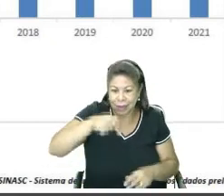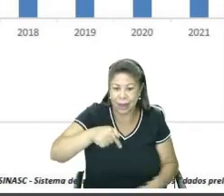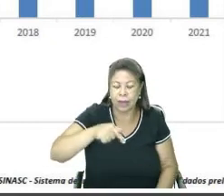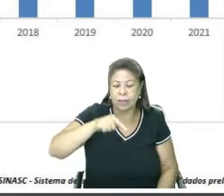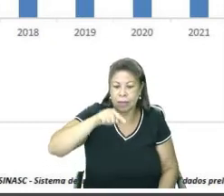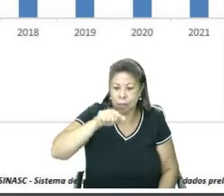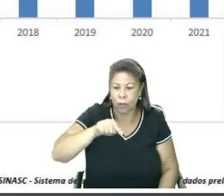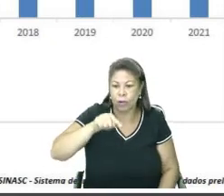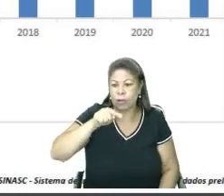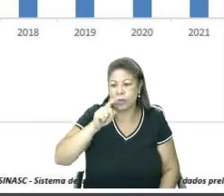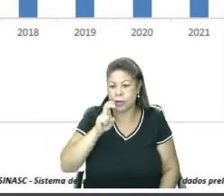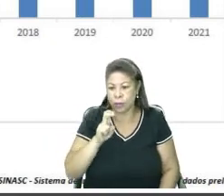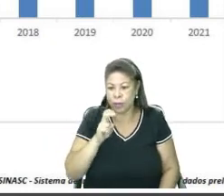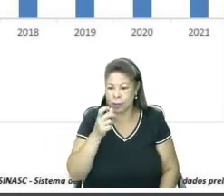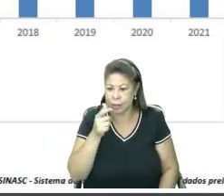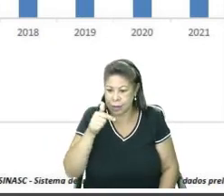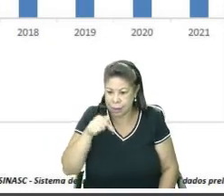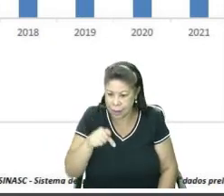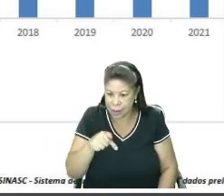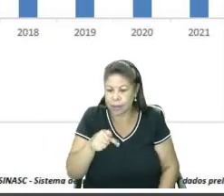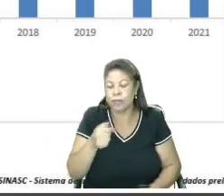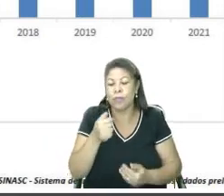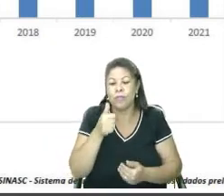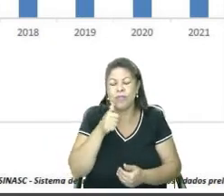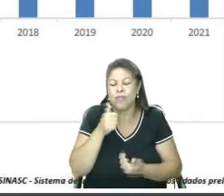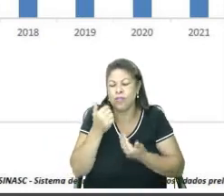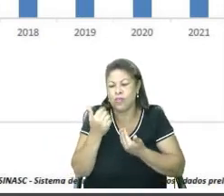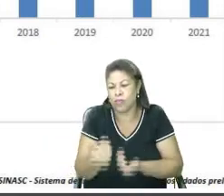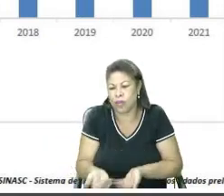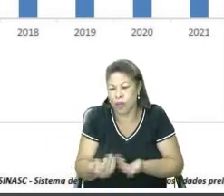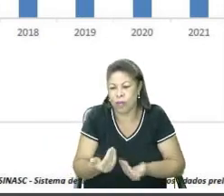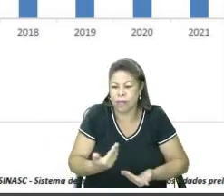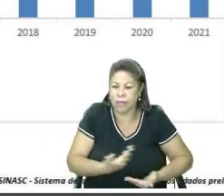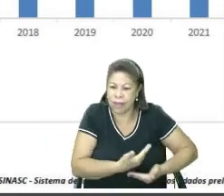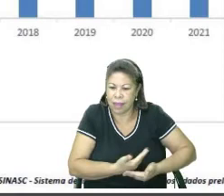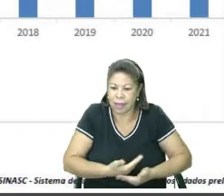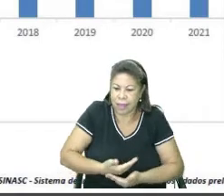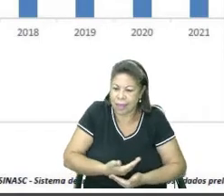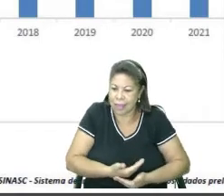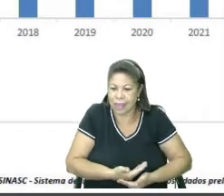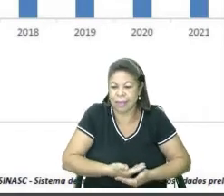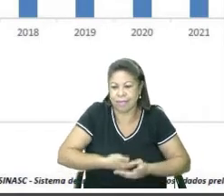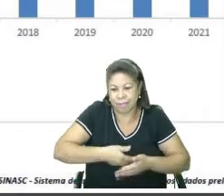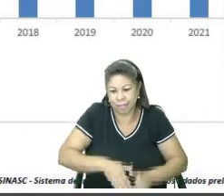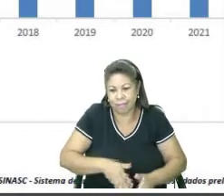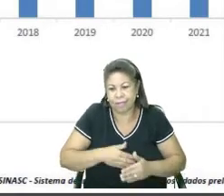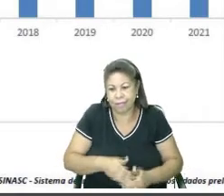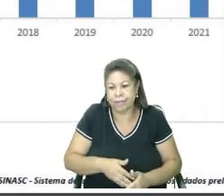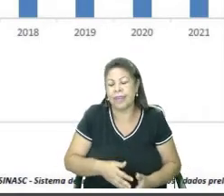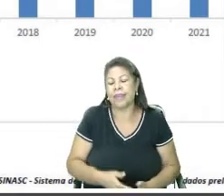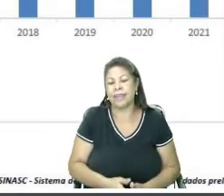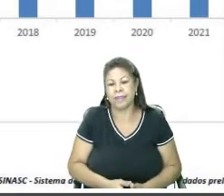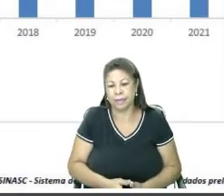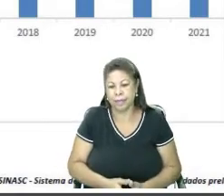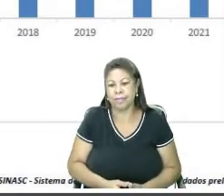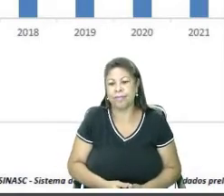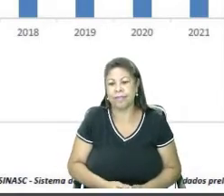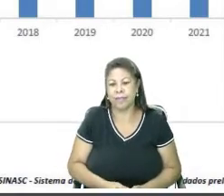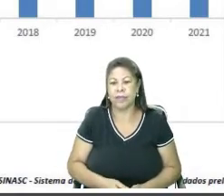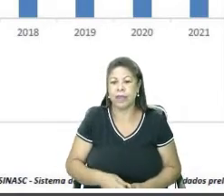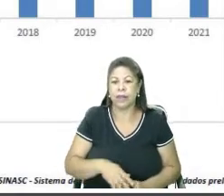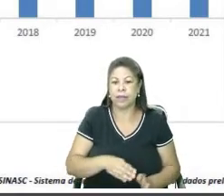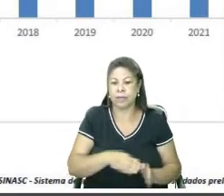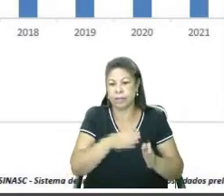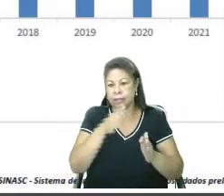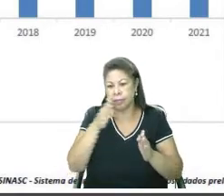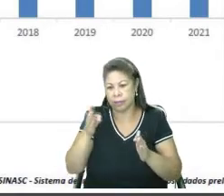7,57% das nossas mãezinhas tiveram bebês até 20 anos, né, 19 anos e 11 meses. No quadrinho ao lado, a gente